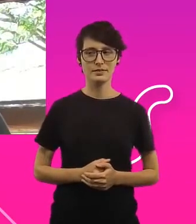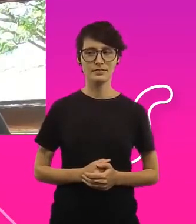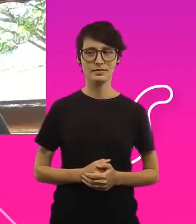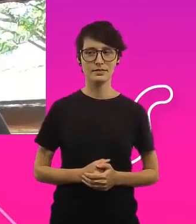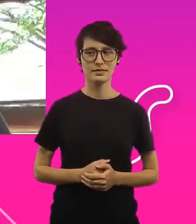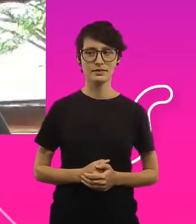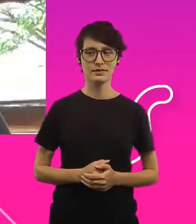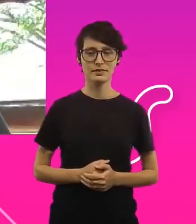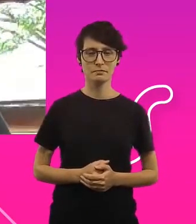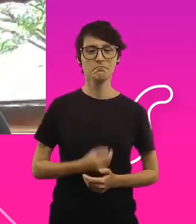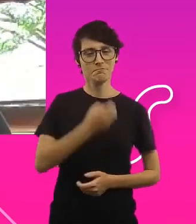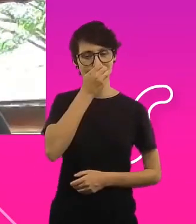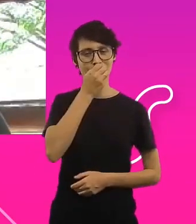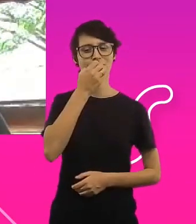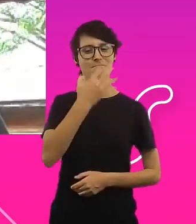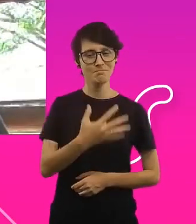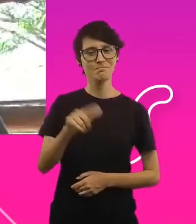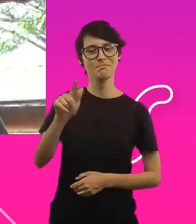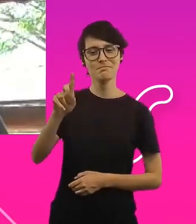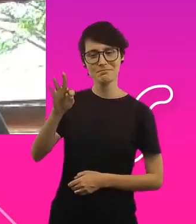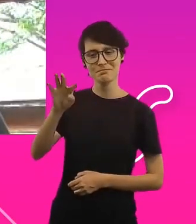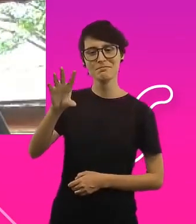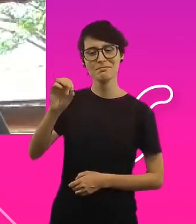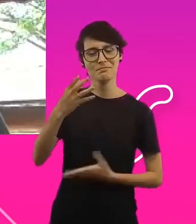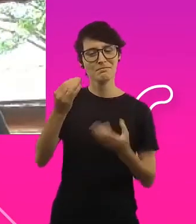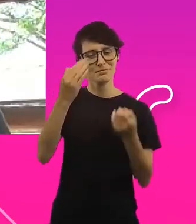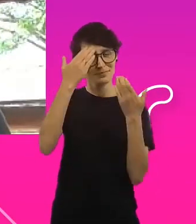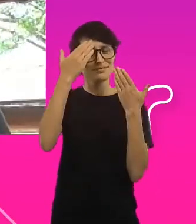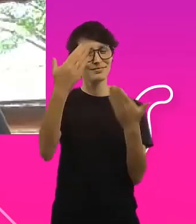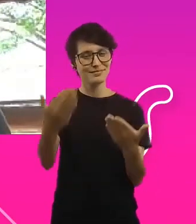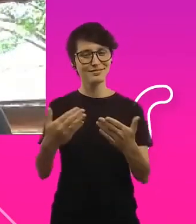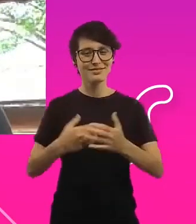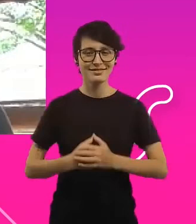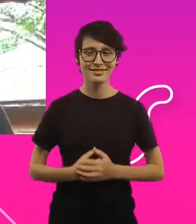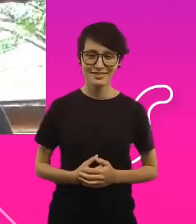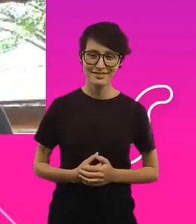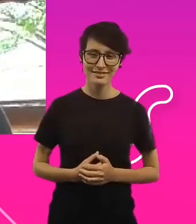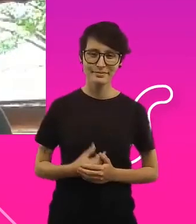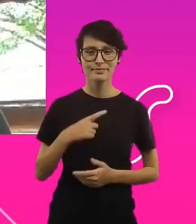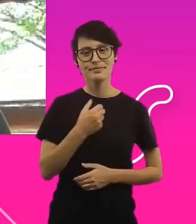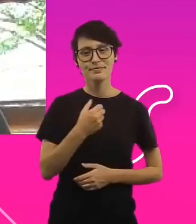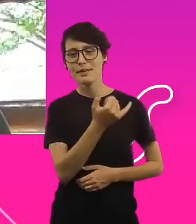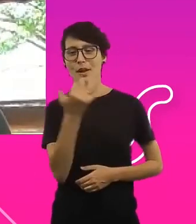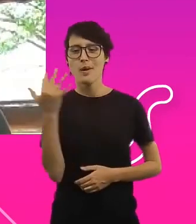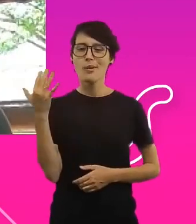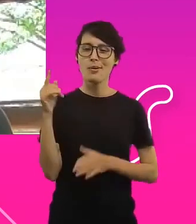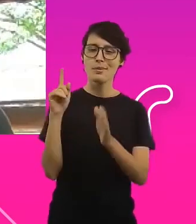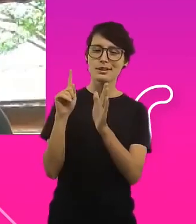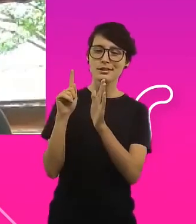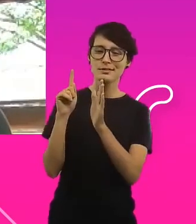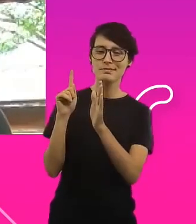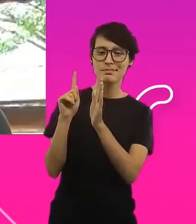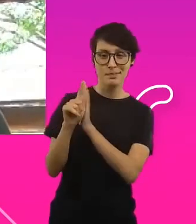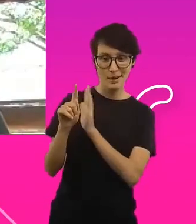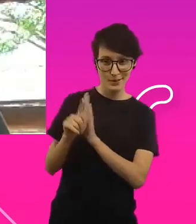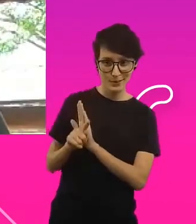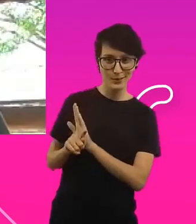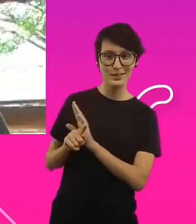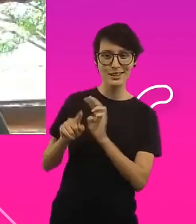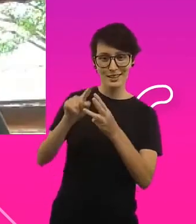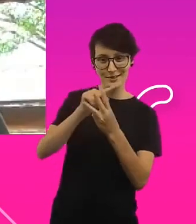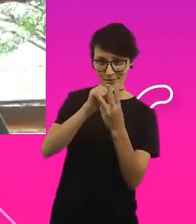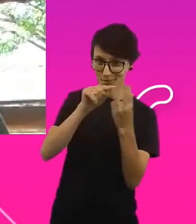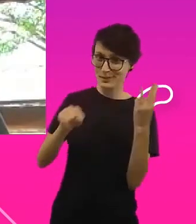Muito bom, Gustavo, obrigada. A gente tem algumas perguntas chegando para os três. Eu